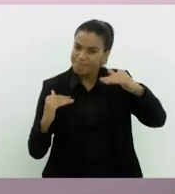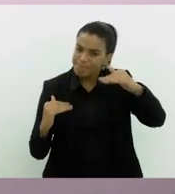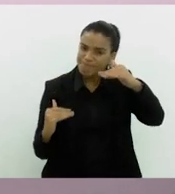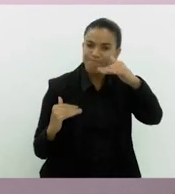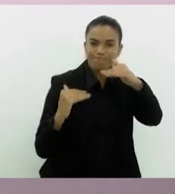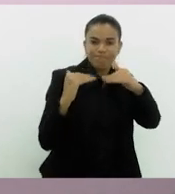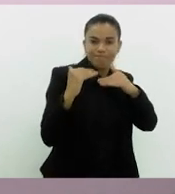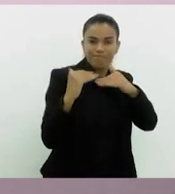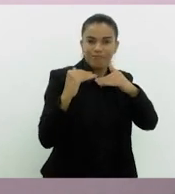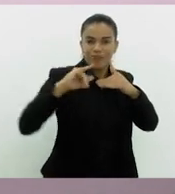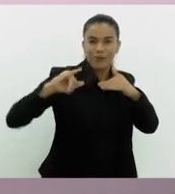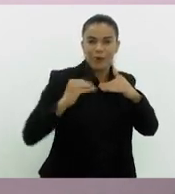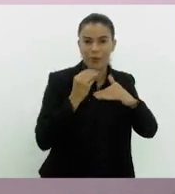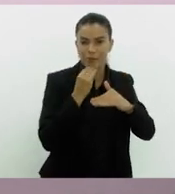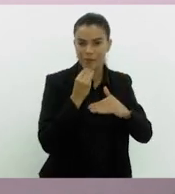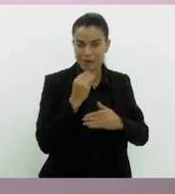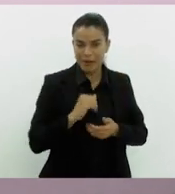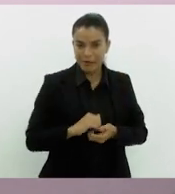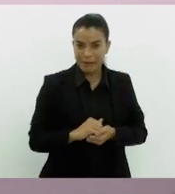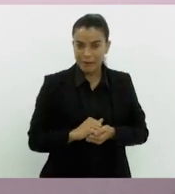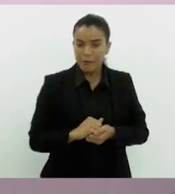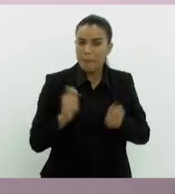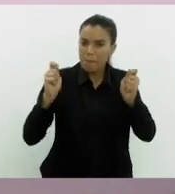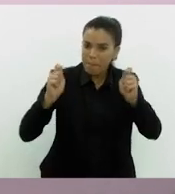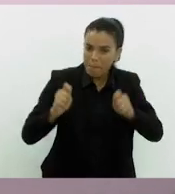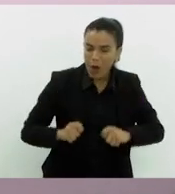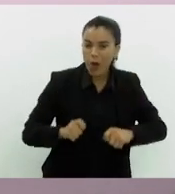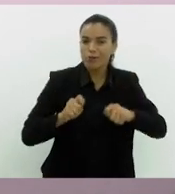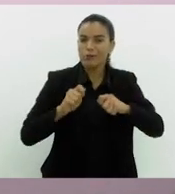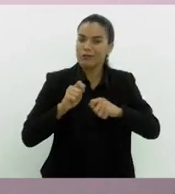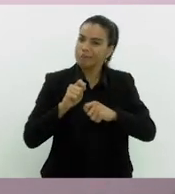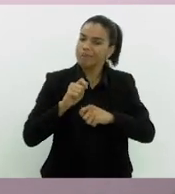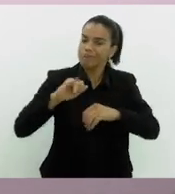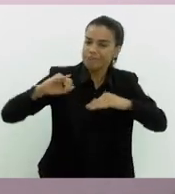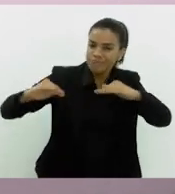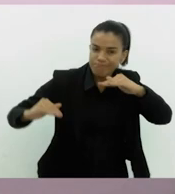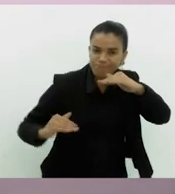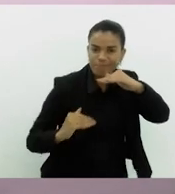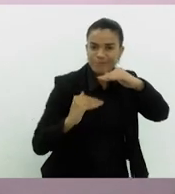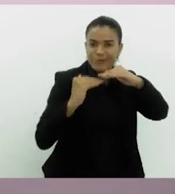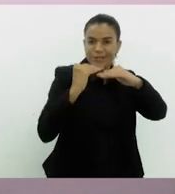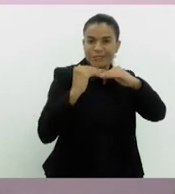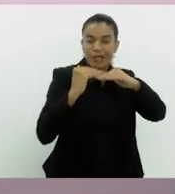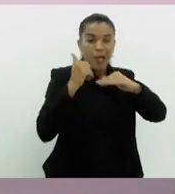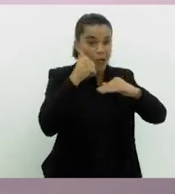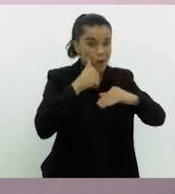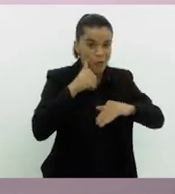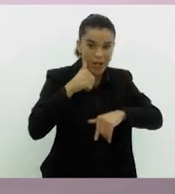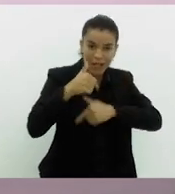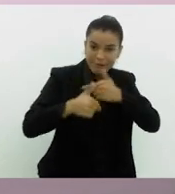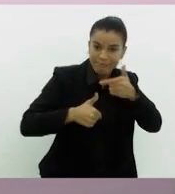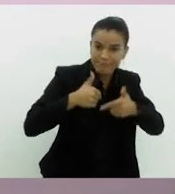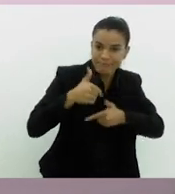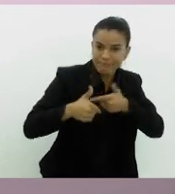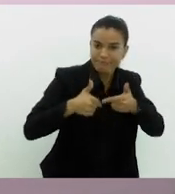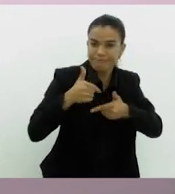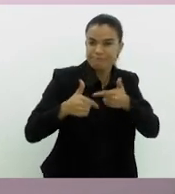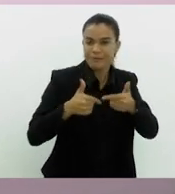de oportunidades. Ela pode ser um igualador, permitindo que as mulheres trabalhem, permitindo